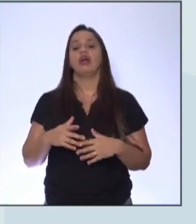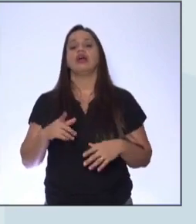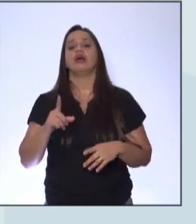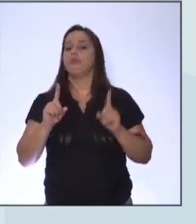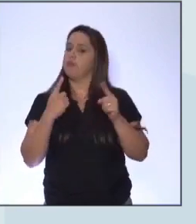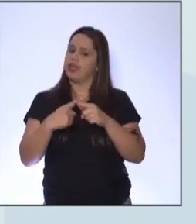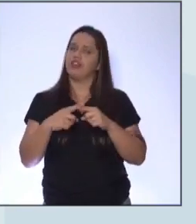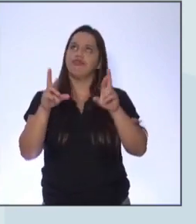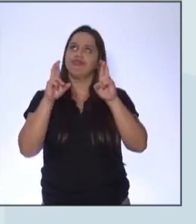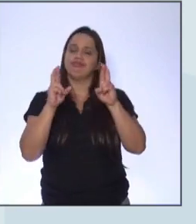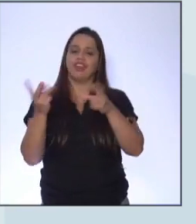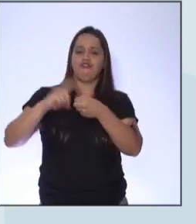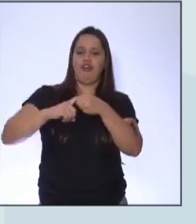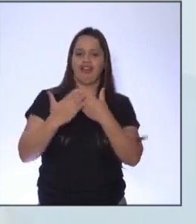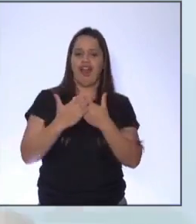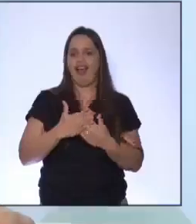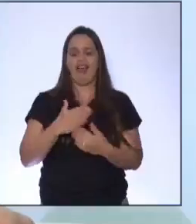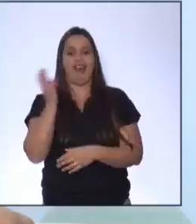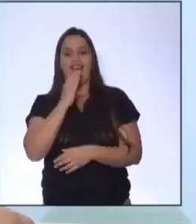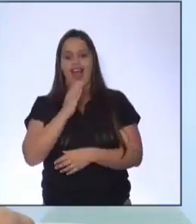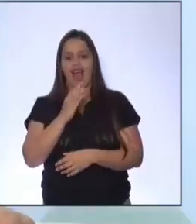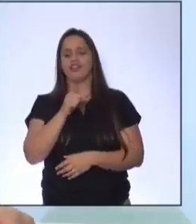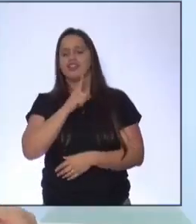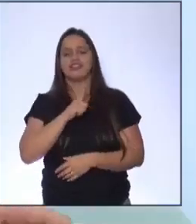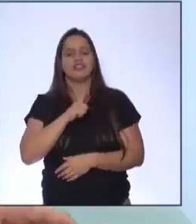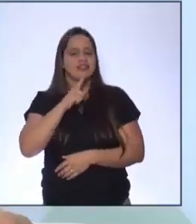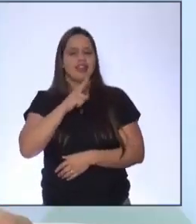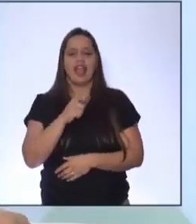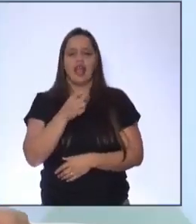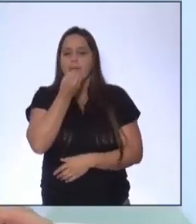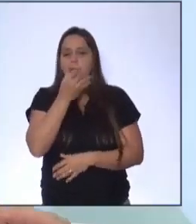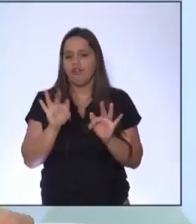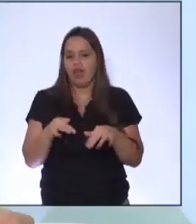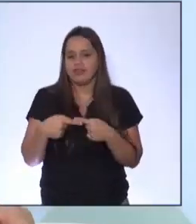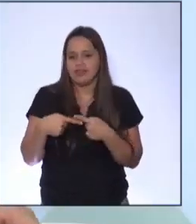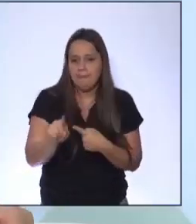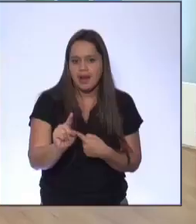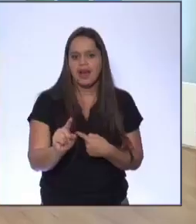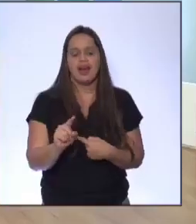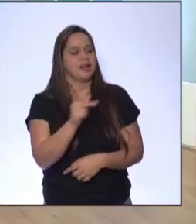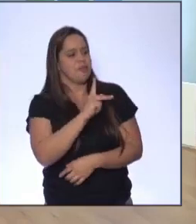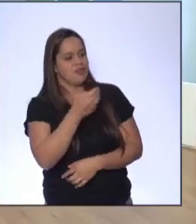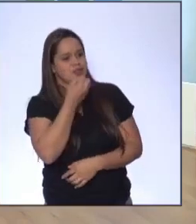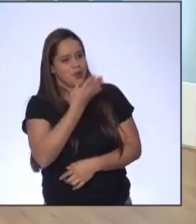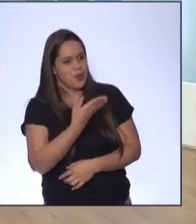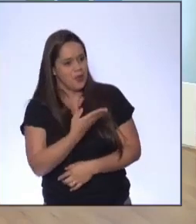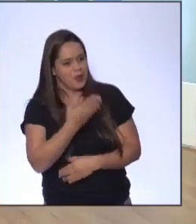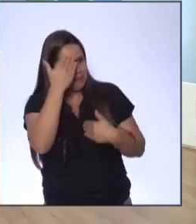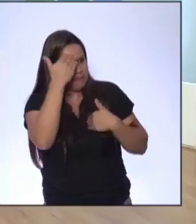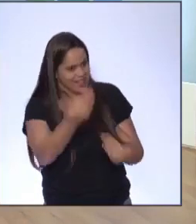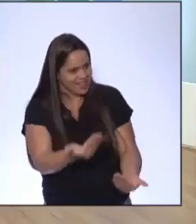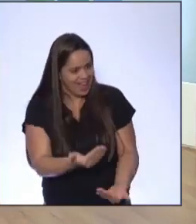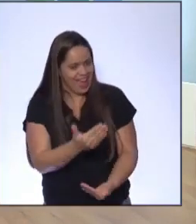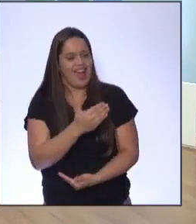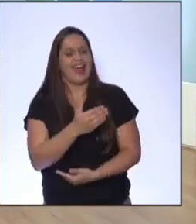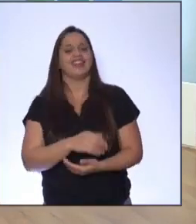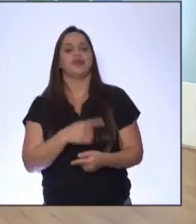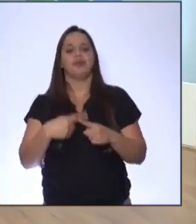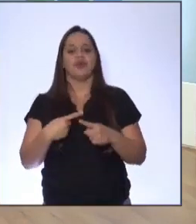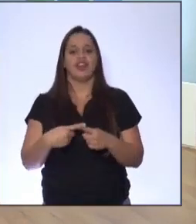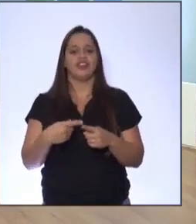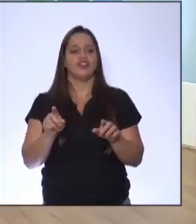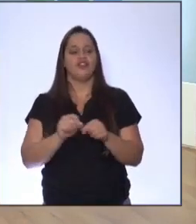tá? E que vocês tenham uma ótima semana, um bom final de semana. Professora Beth, muito obrigado por participar aqui e fazer essa mediação, tá?